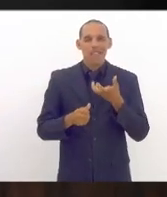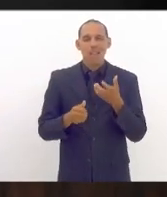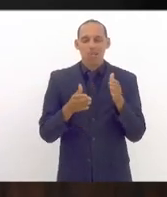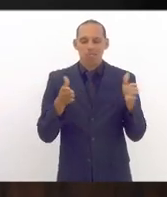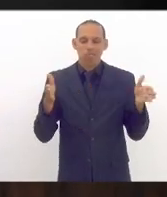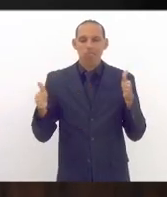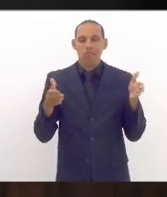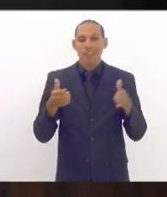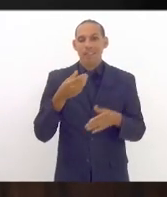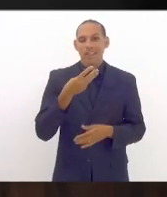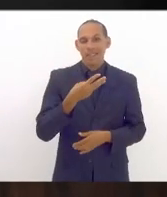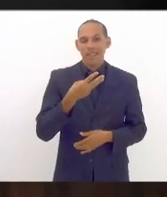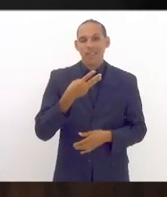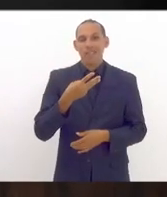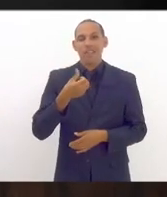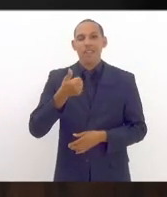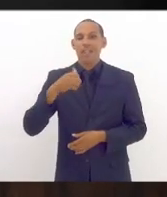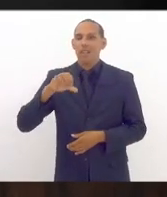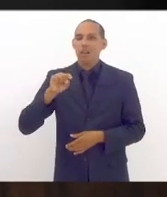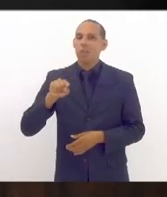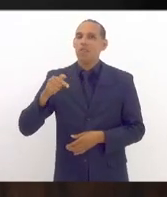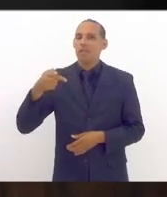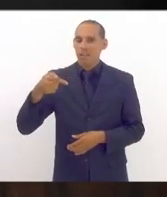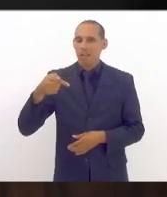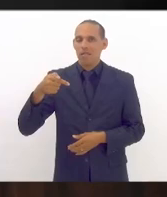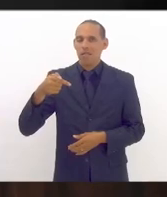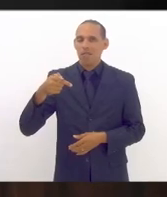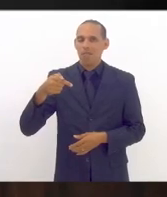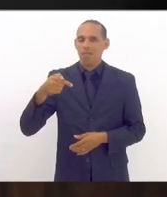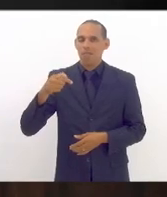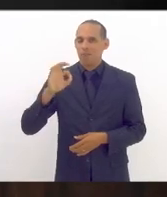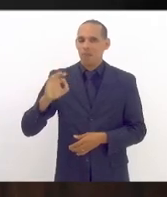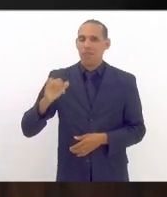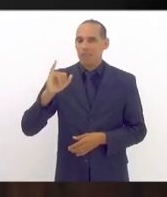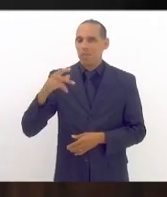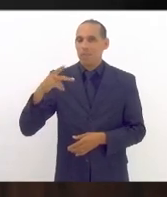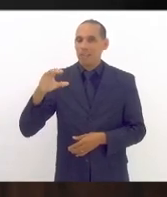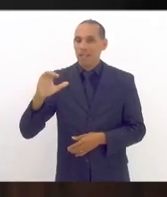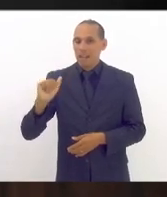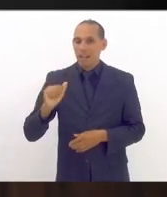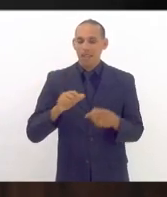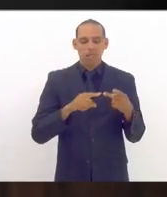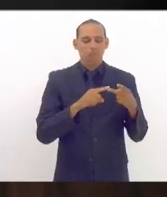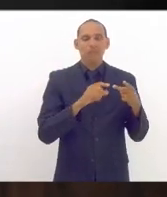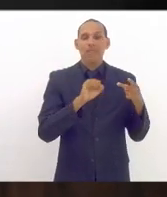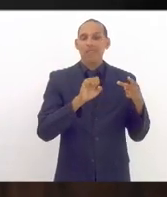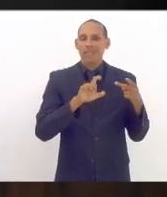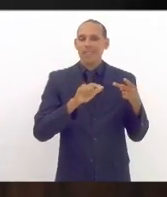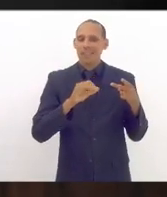319.7 de IPCA você pega a taxa SELIC